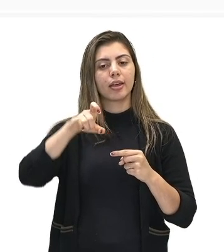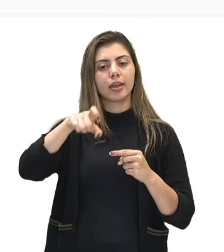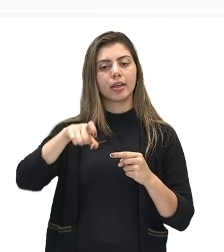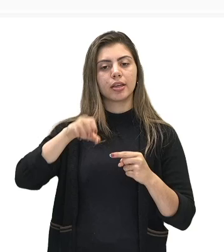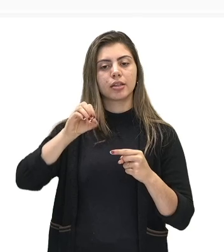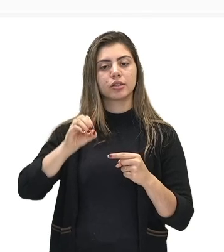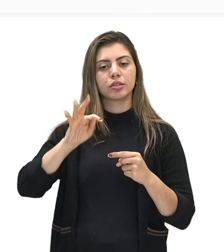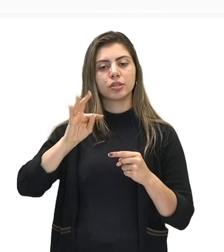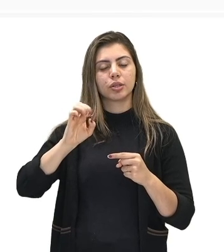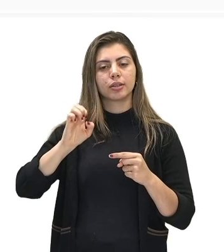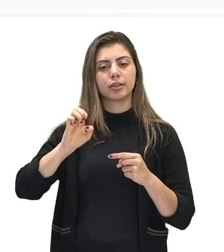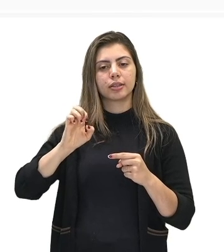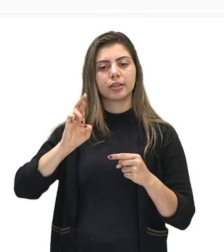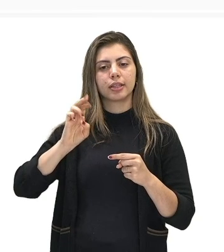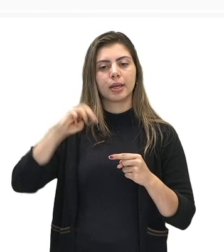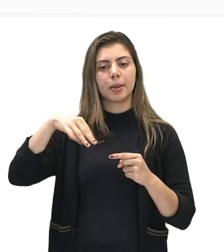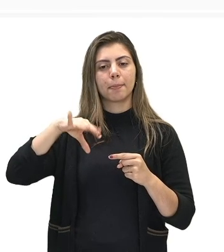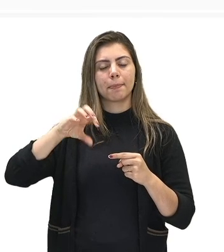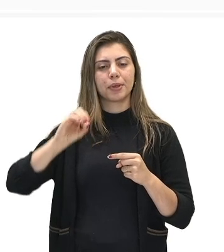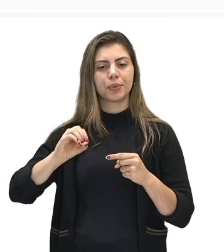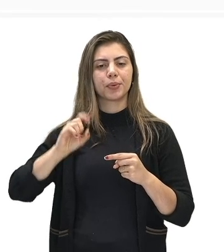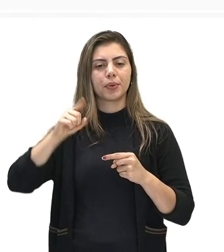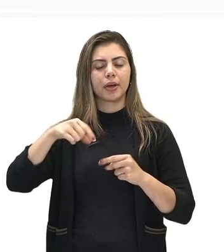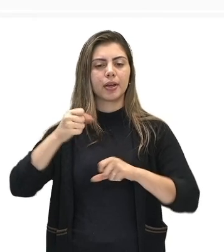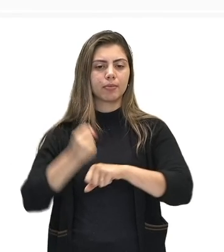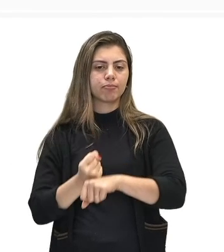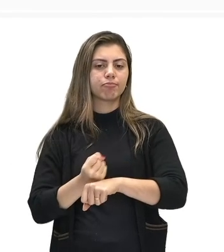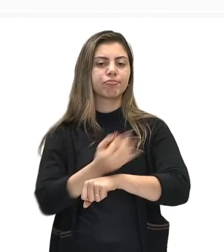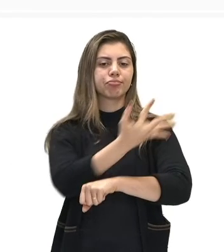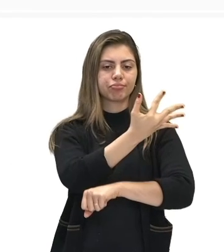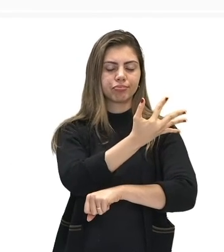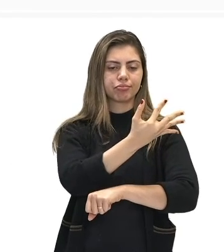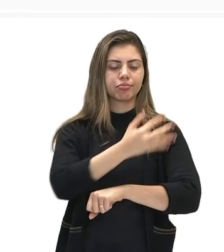exotérmico. Aqui.